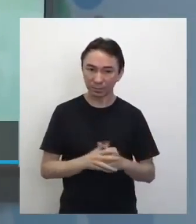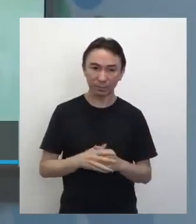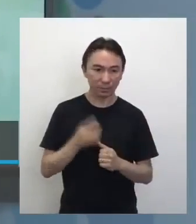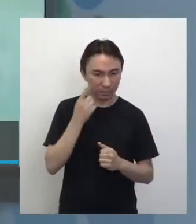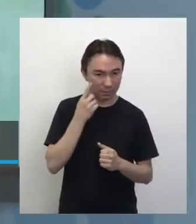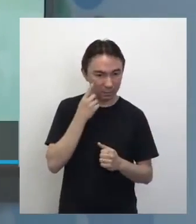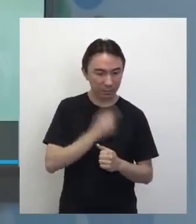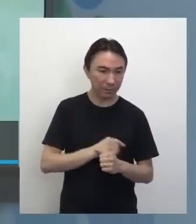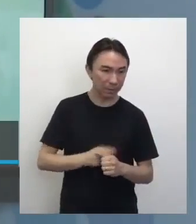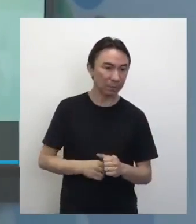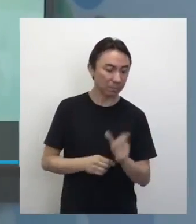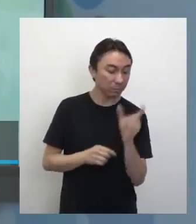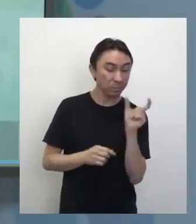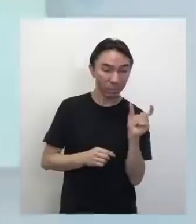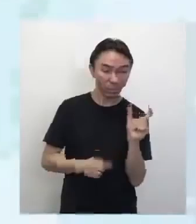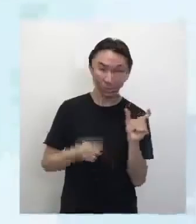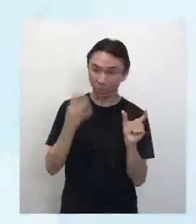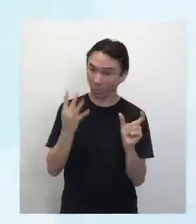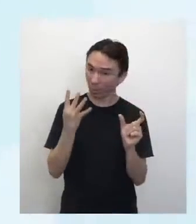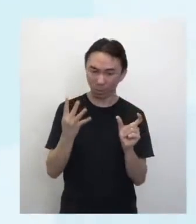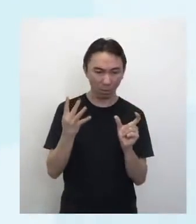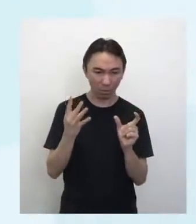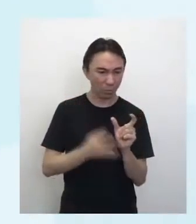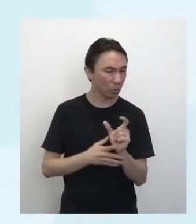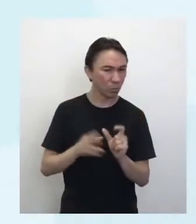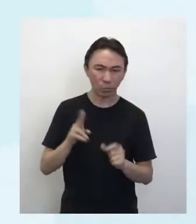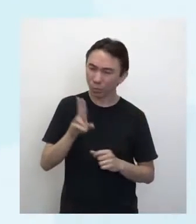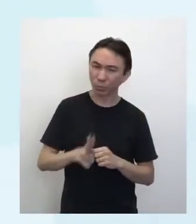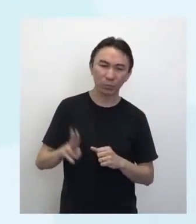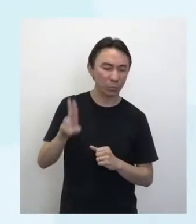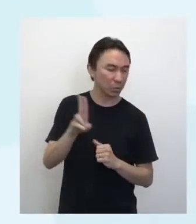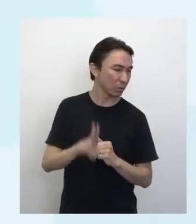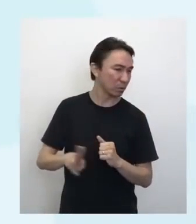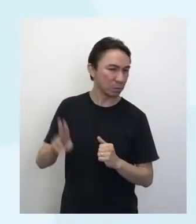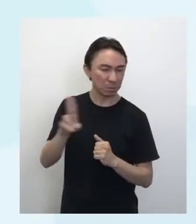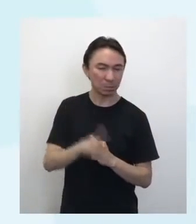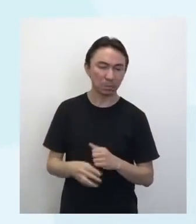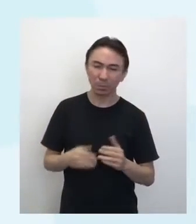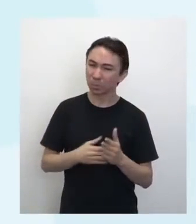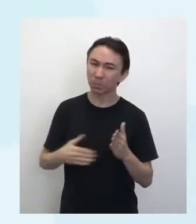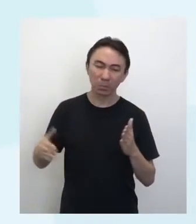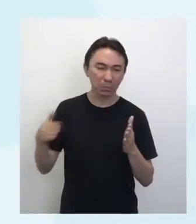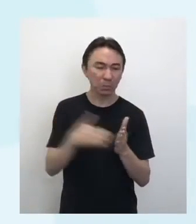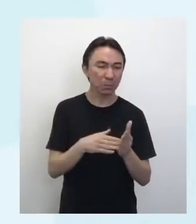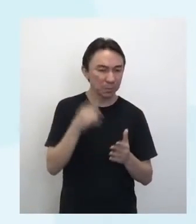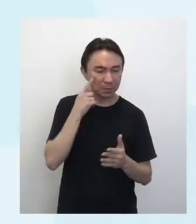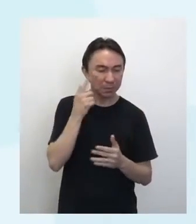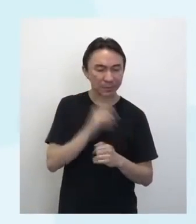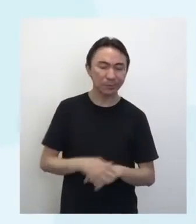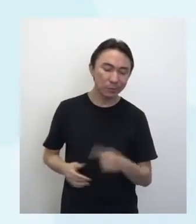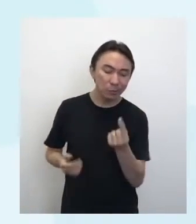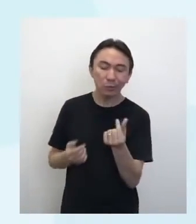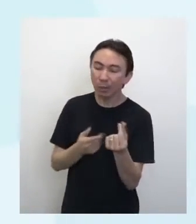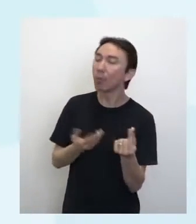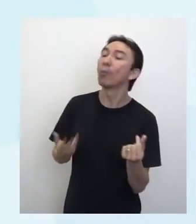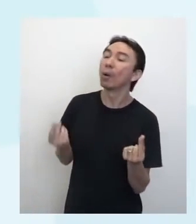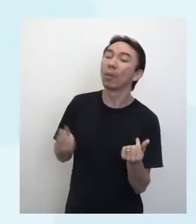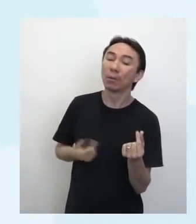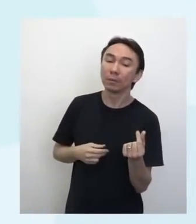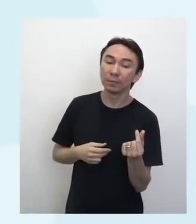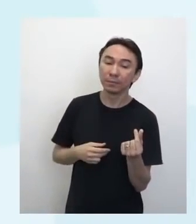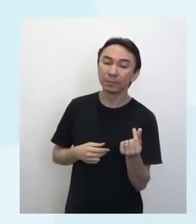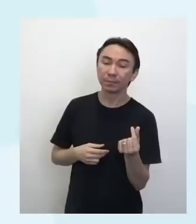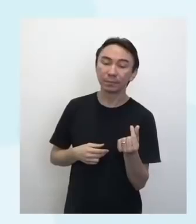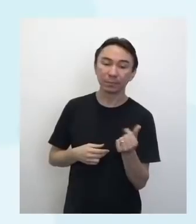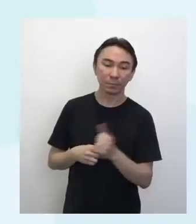essas quatro palavras mais Bom vamos lá pra tudo na vida você não usar para perguntar o preço Quanto quanto é isso Roma antes dessas